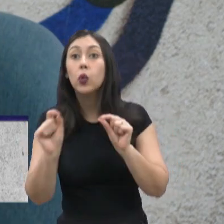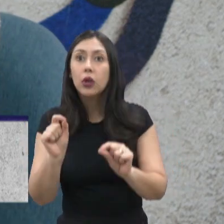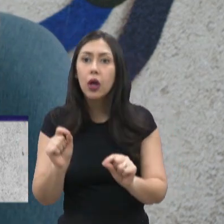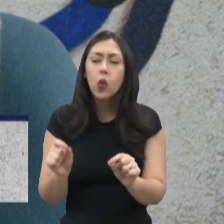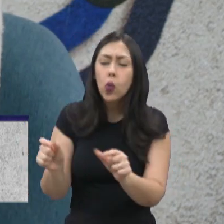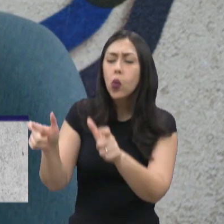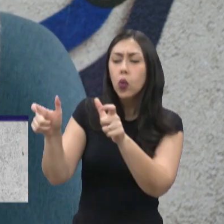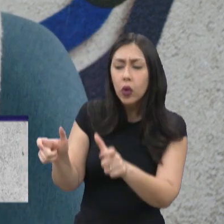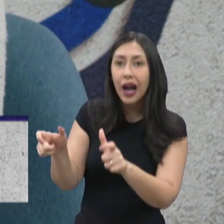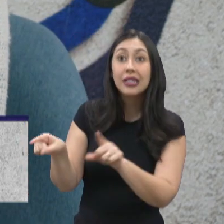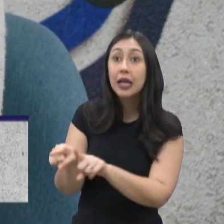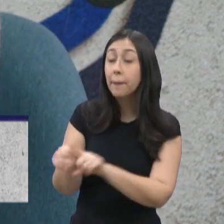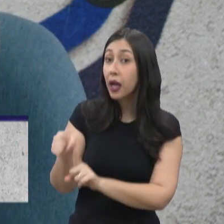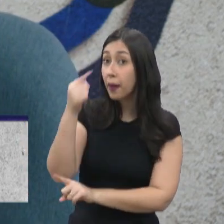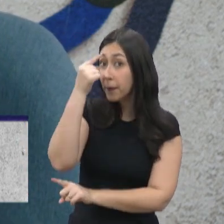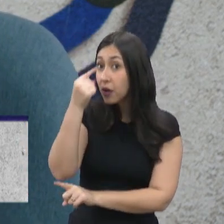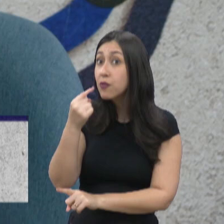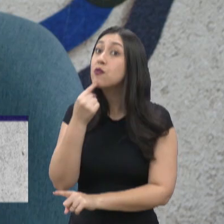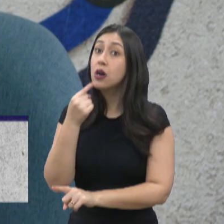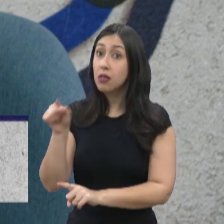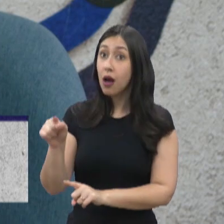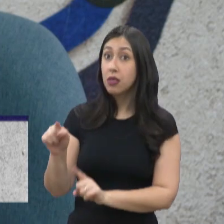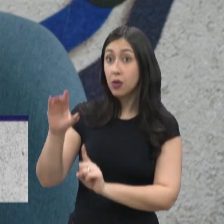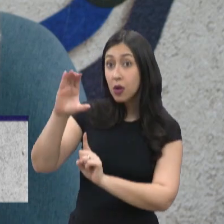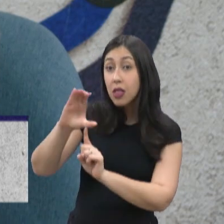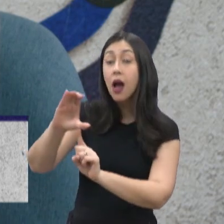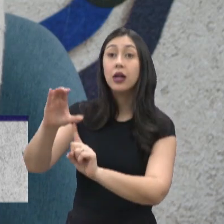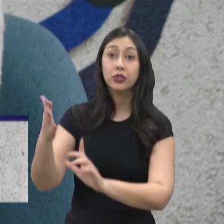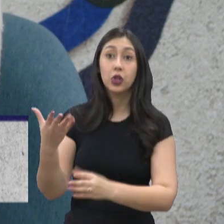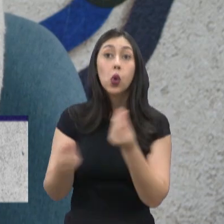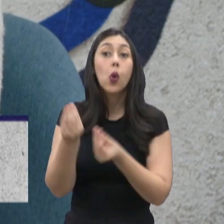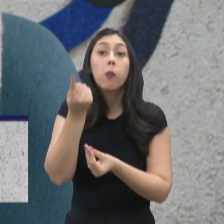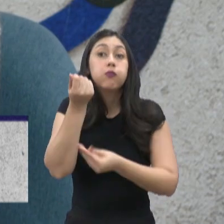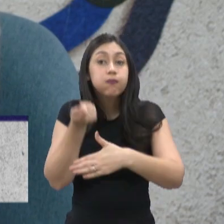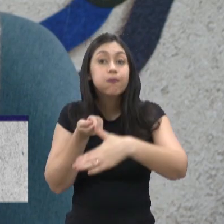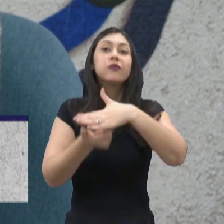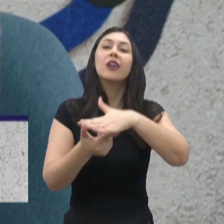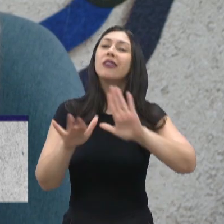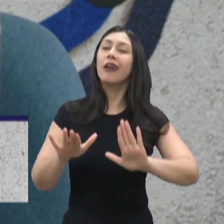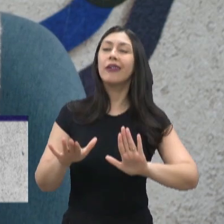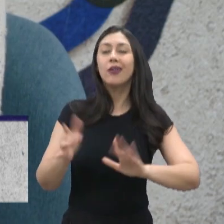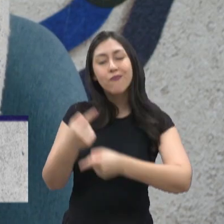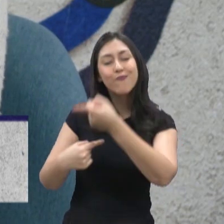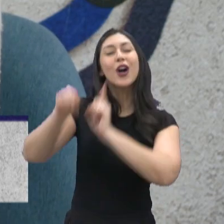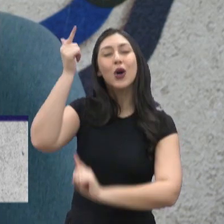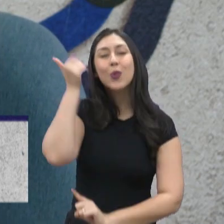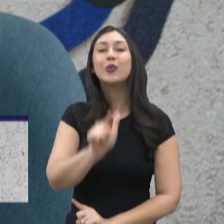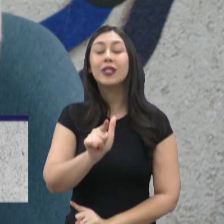o perfil do cliente que você quer atender, o tipo de investimento que você vai fazer para que você tenha sucesso dentro dessa operação. Mas, além